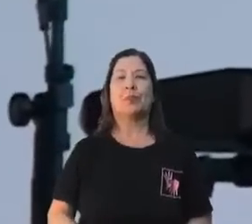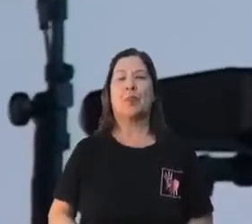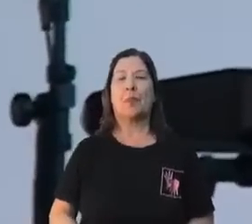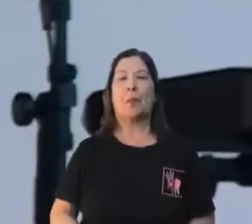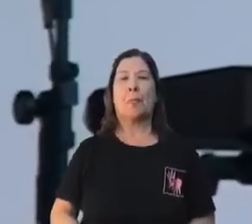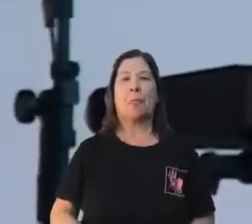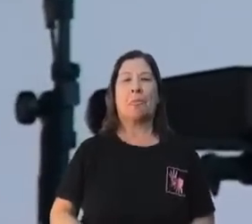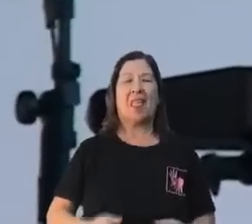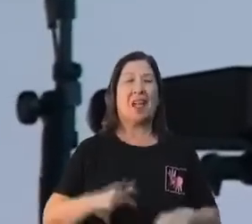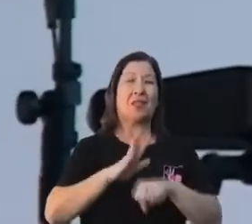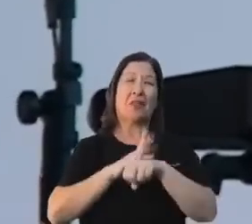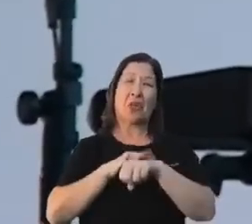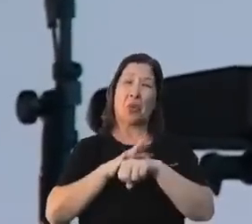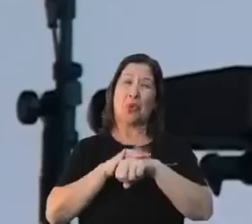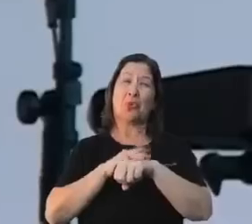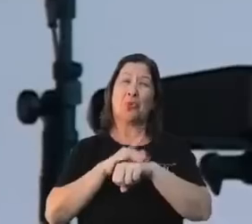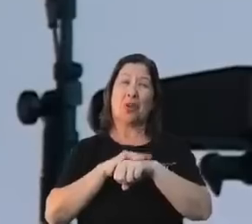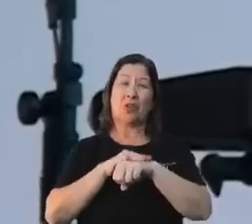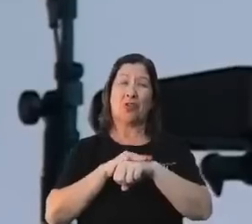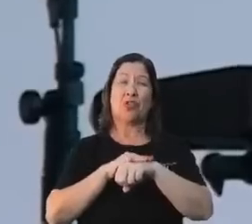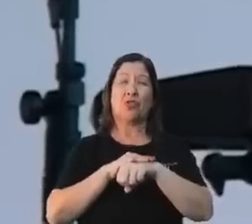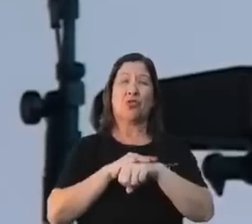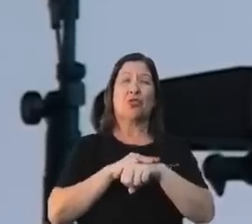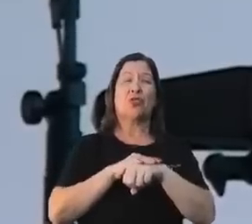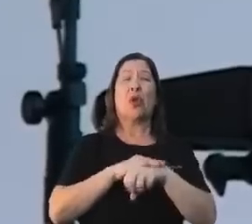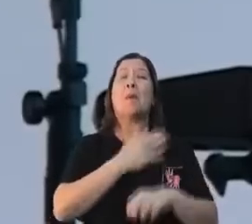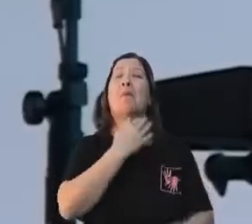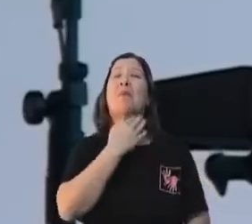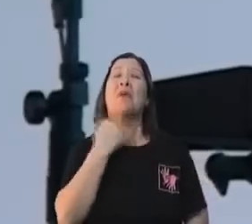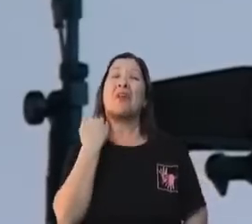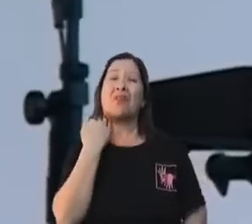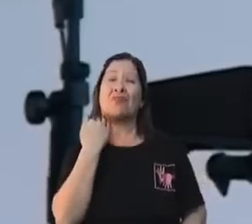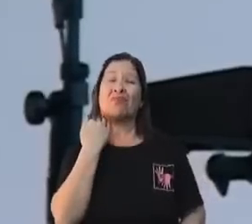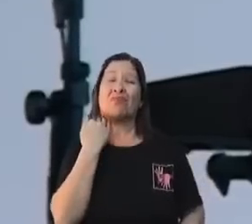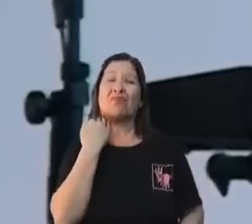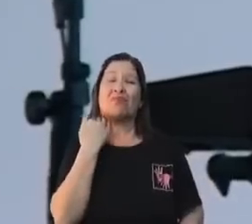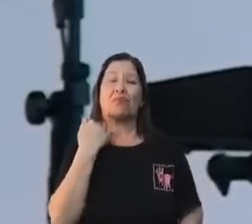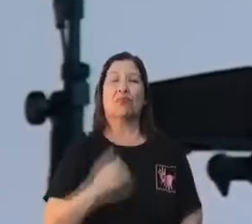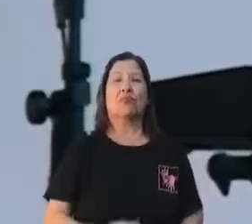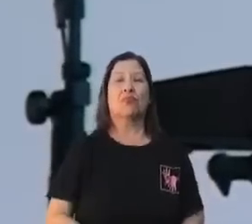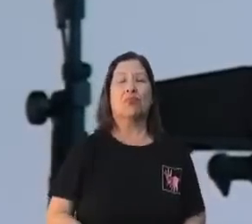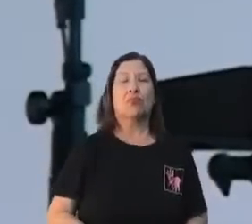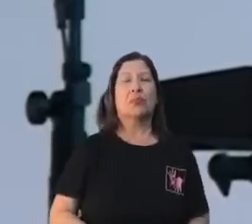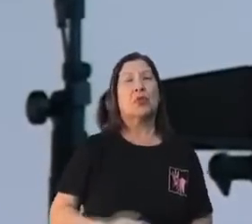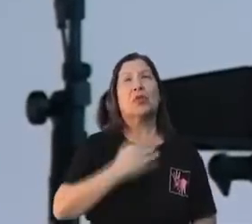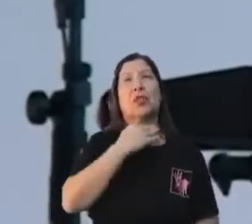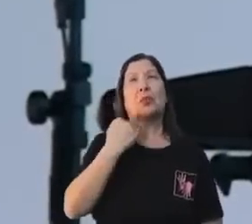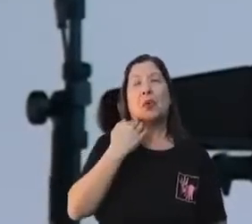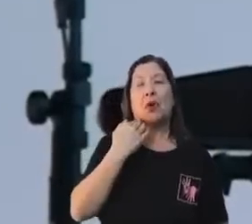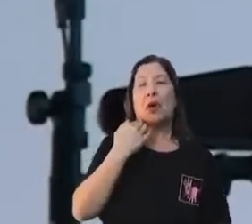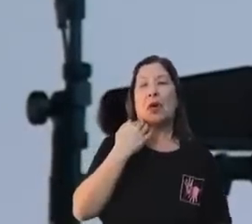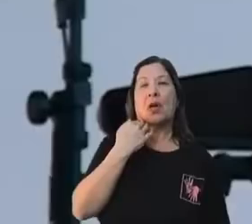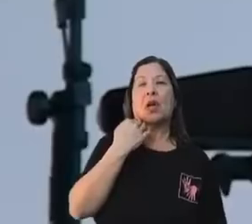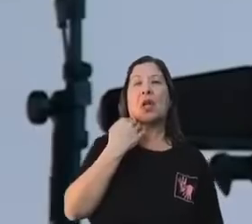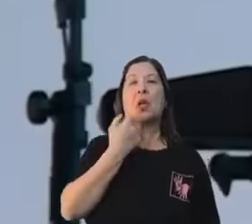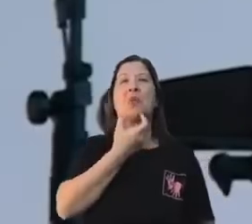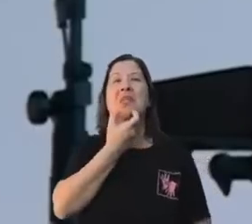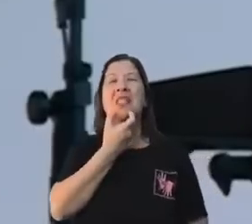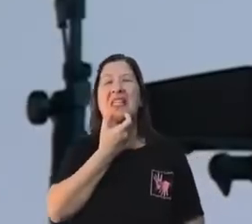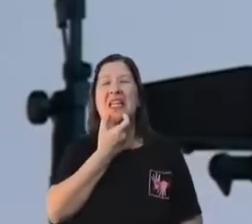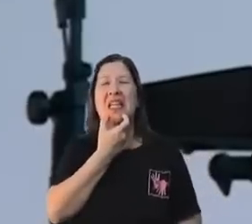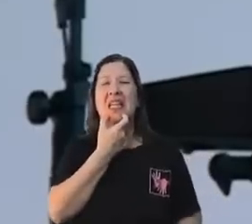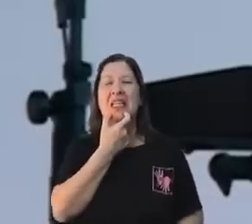Adoeceu na África, morreu na África. Quando ele morreu, os ingleses foram para lá, para buscar o corpo dele